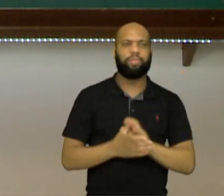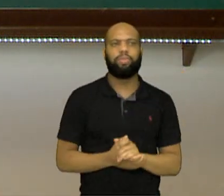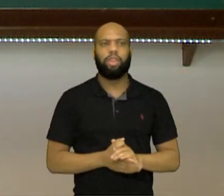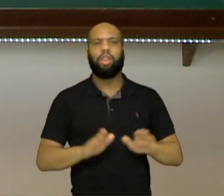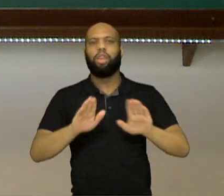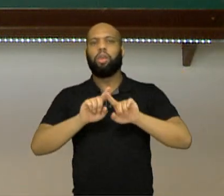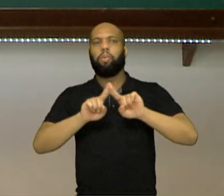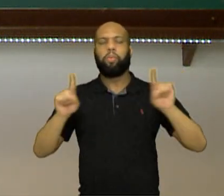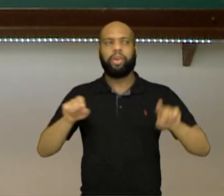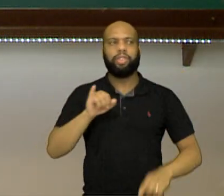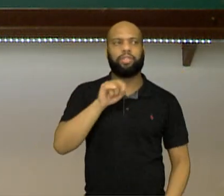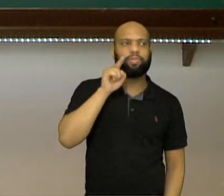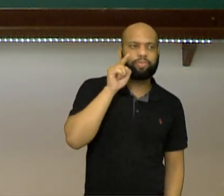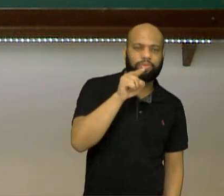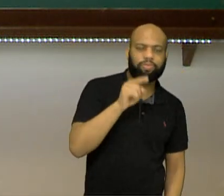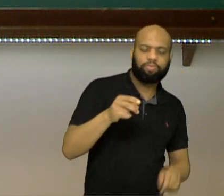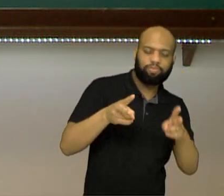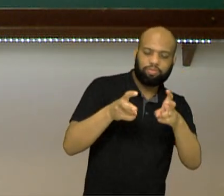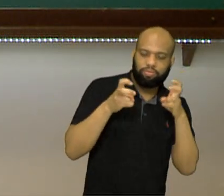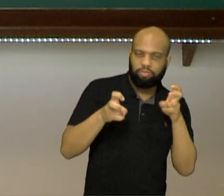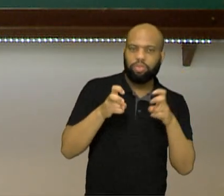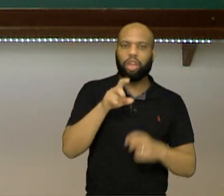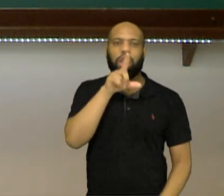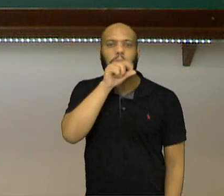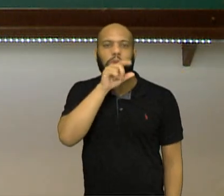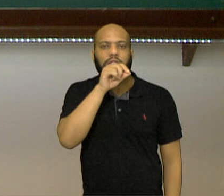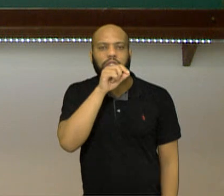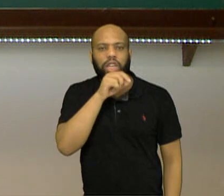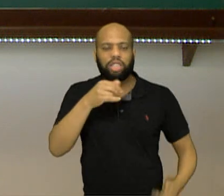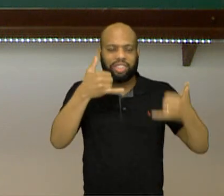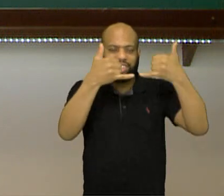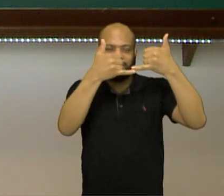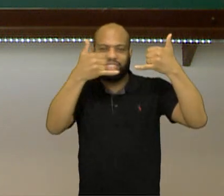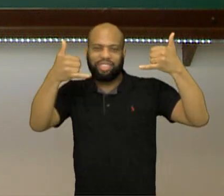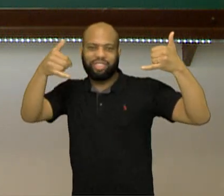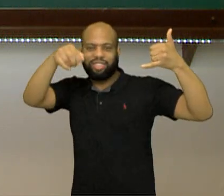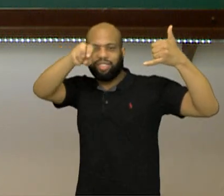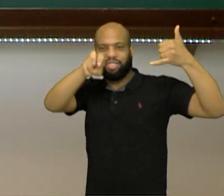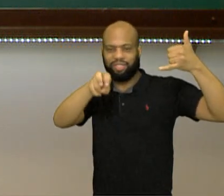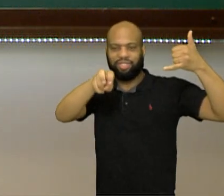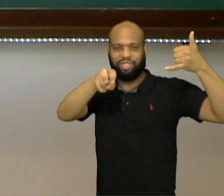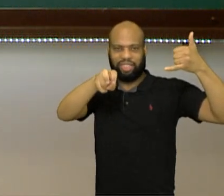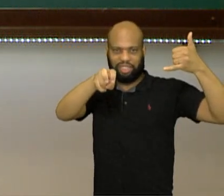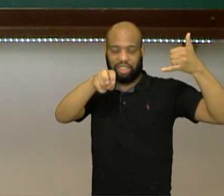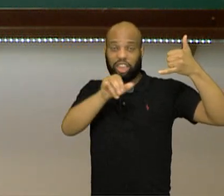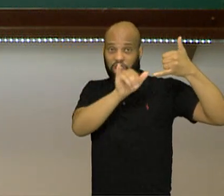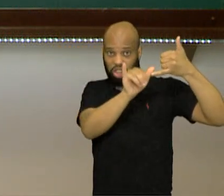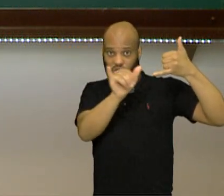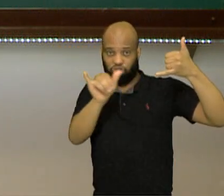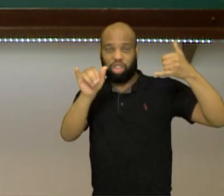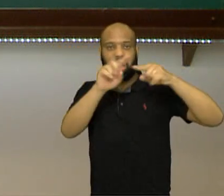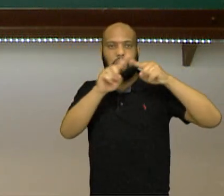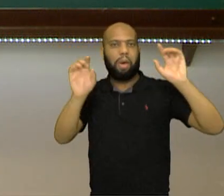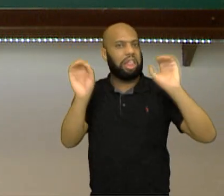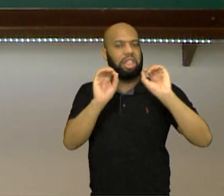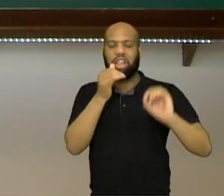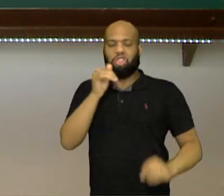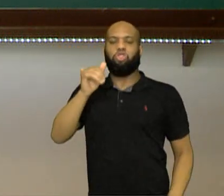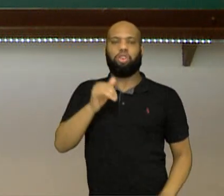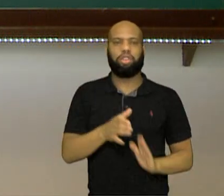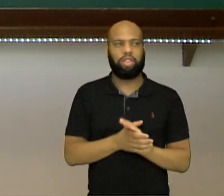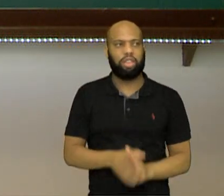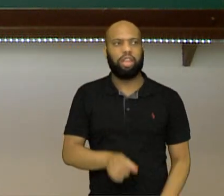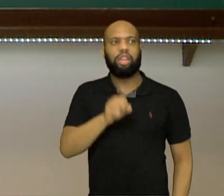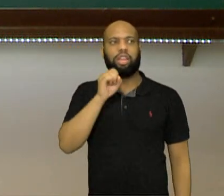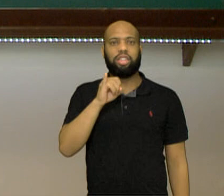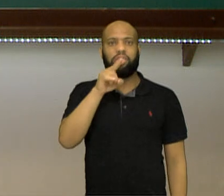mas o fato é que se você observou algum passarinho, já deve ter visto que ele fica lá no cabo de alta tensão sem levar choque nenhum. E se eu disser